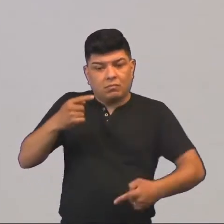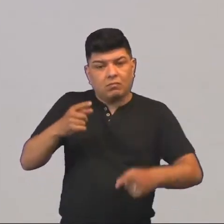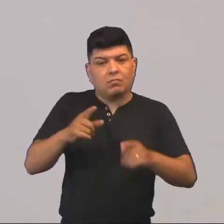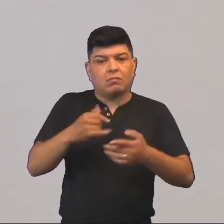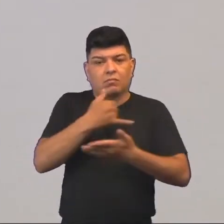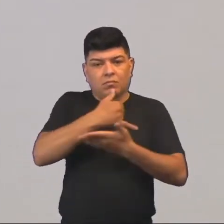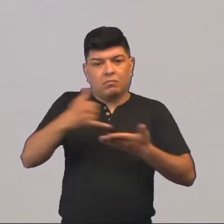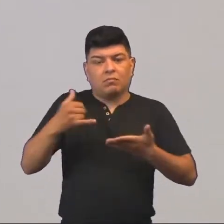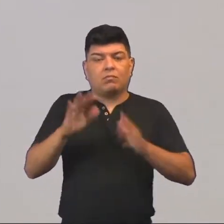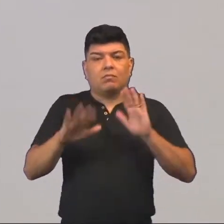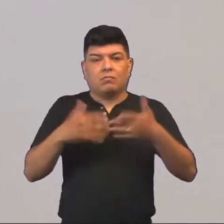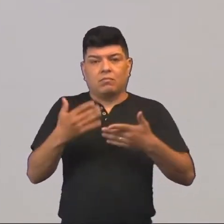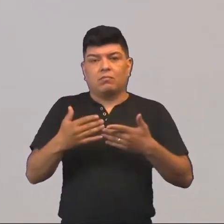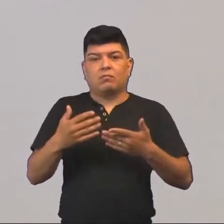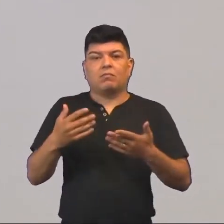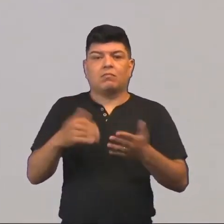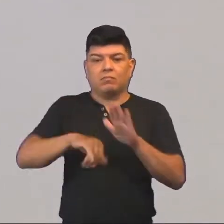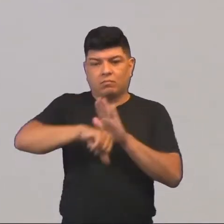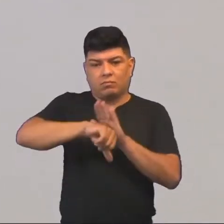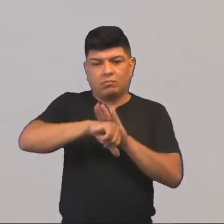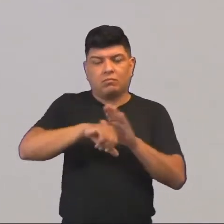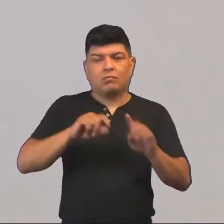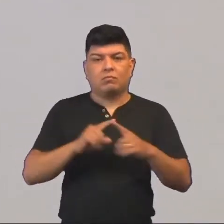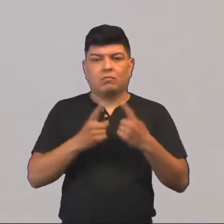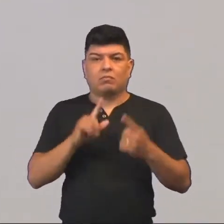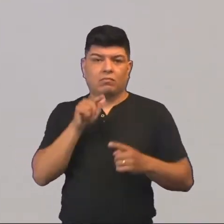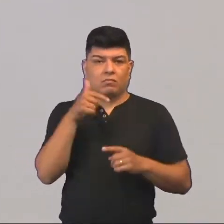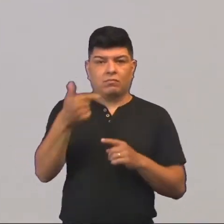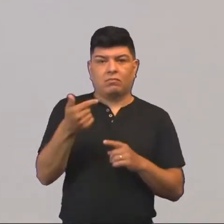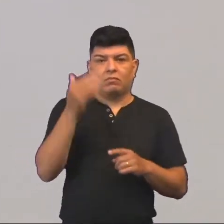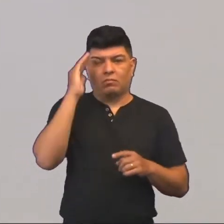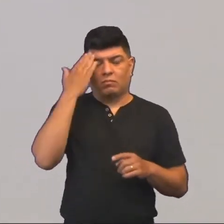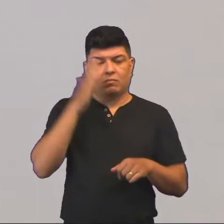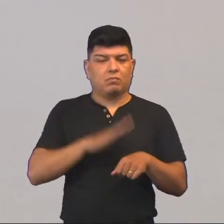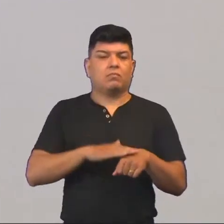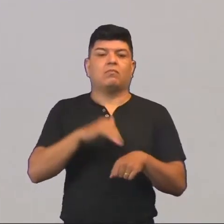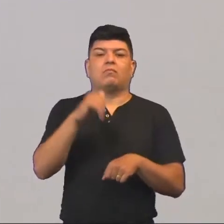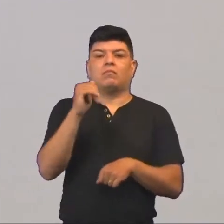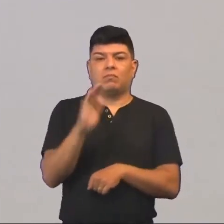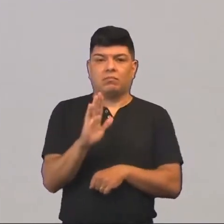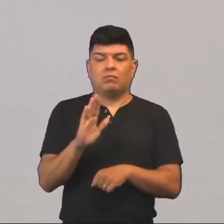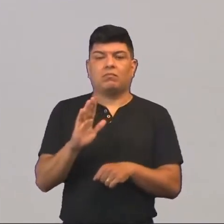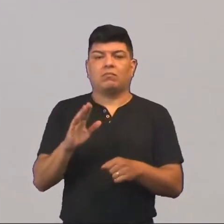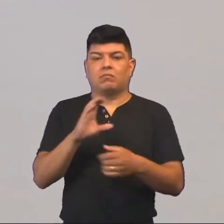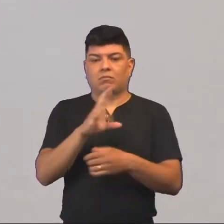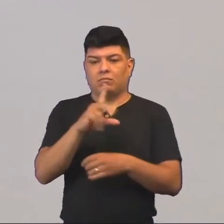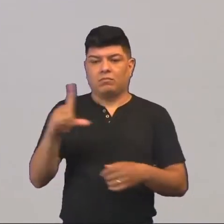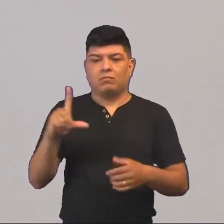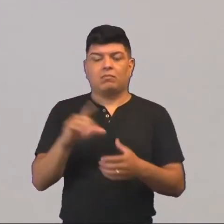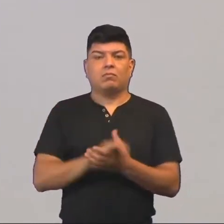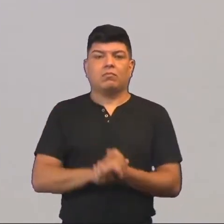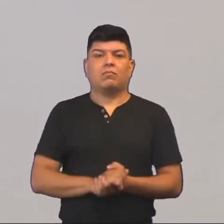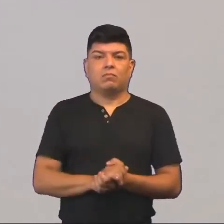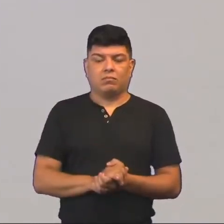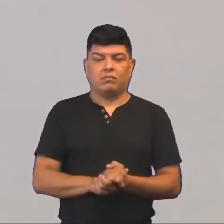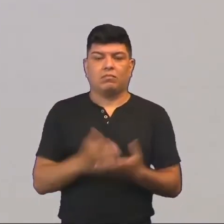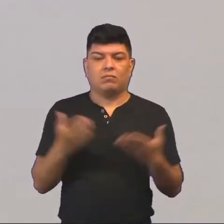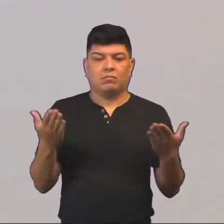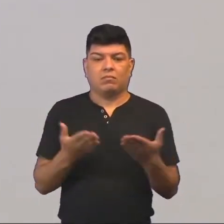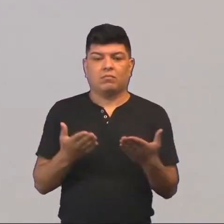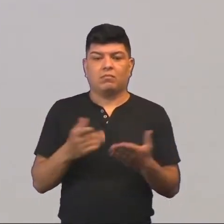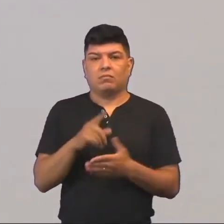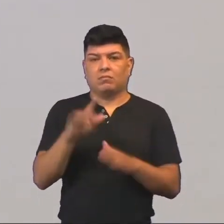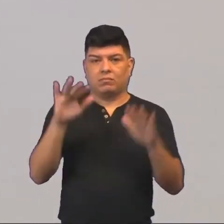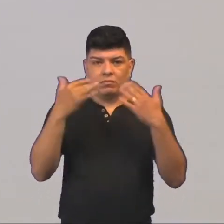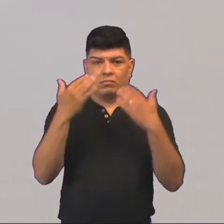proibidas são as chamadas drogas ilícitas. Mais à frente a gente vai entender um pouquinho mais dessa classificação. Mas por hora,